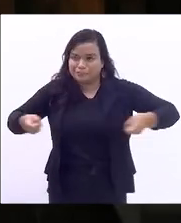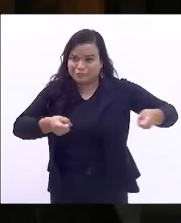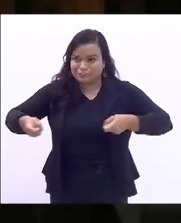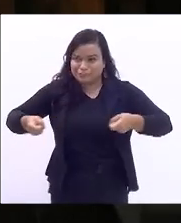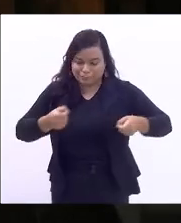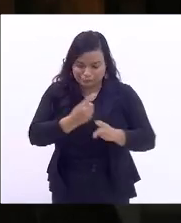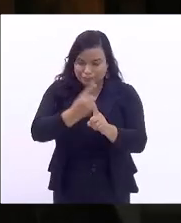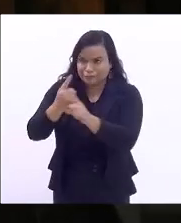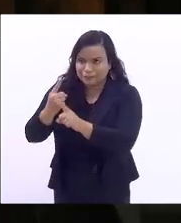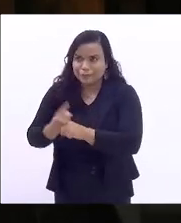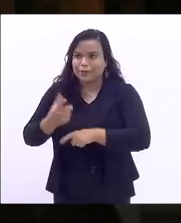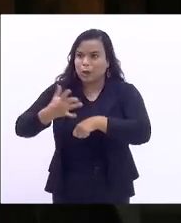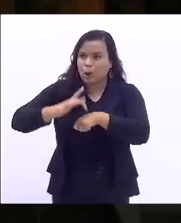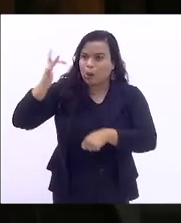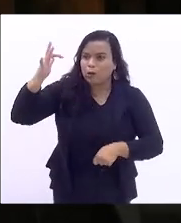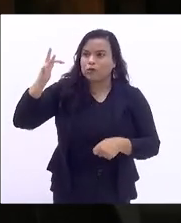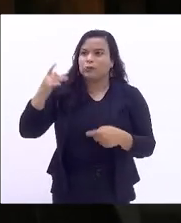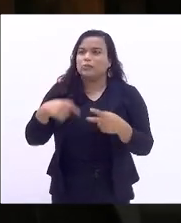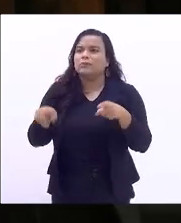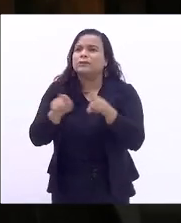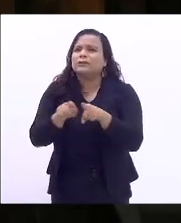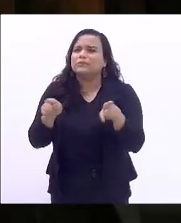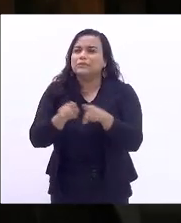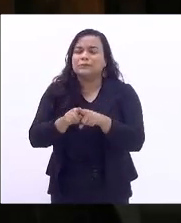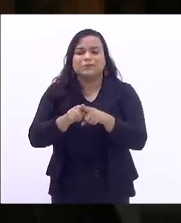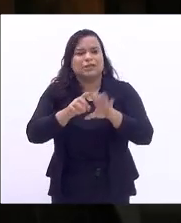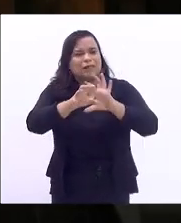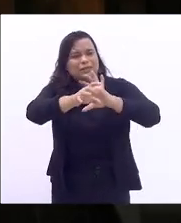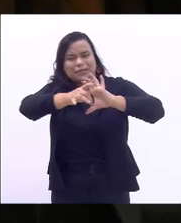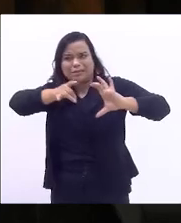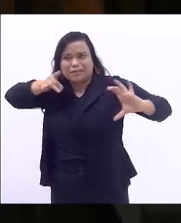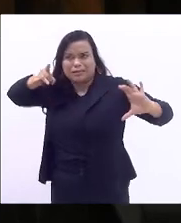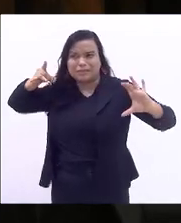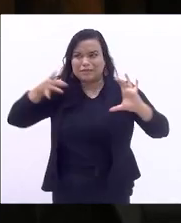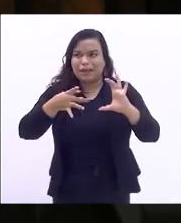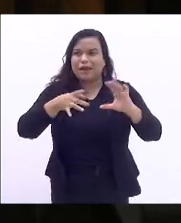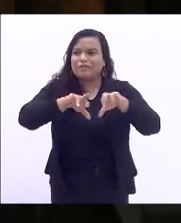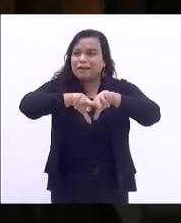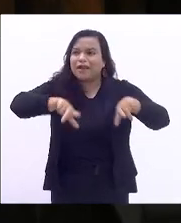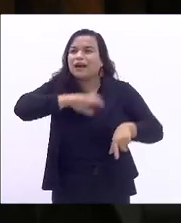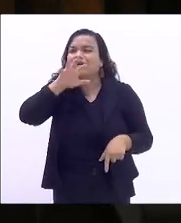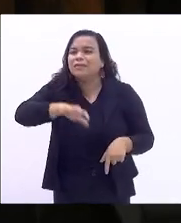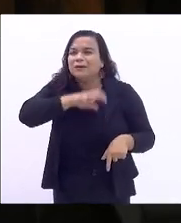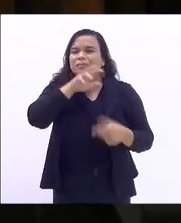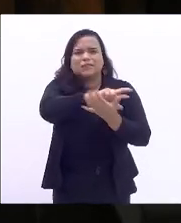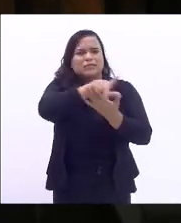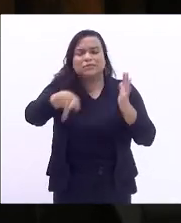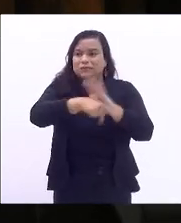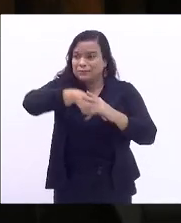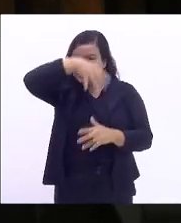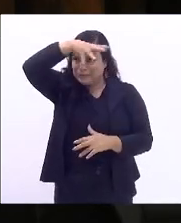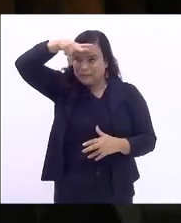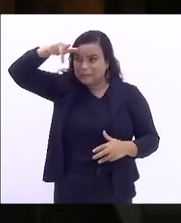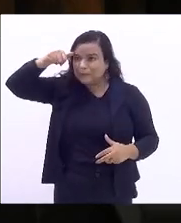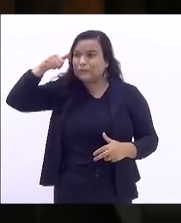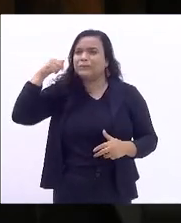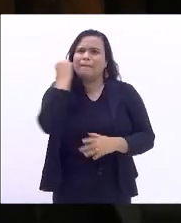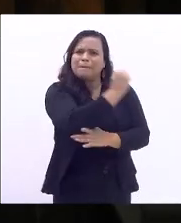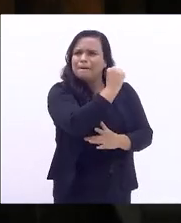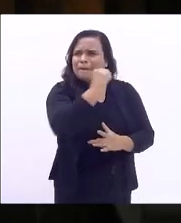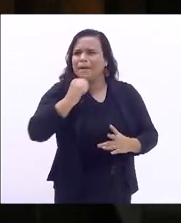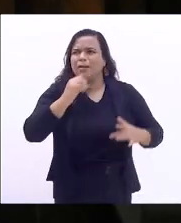de caçadores de espécies amazônicas de animais para